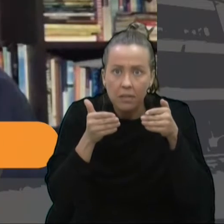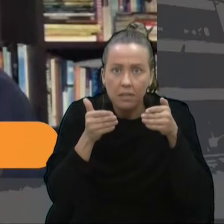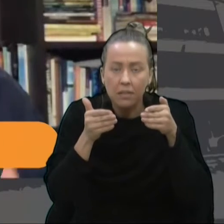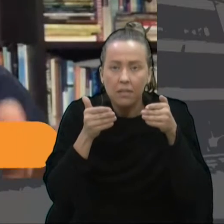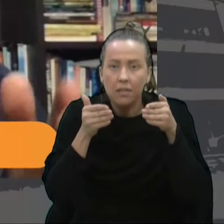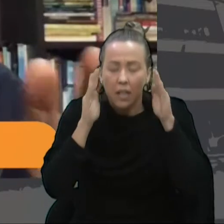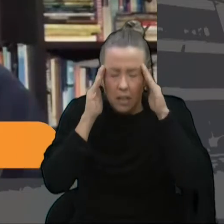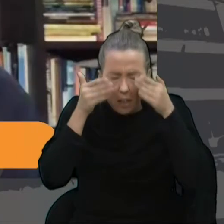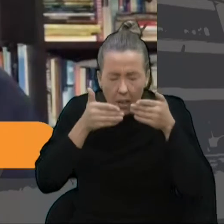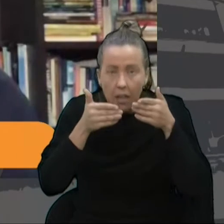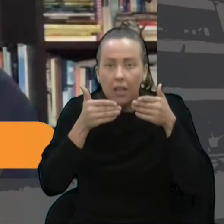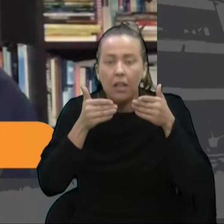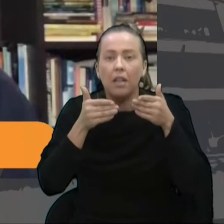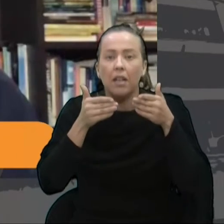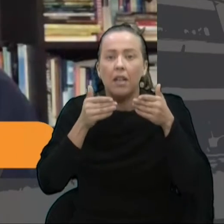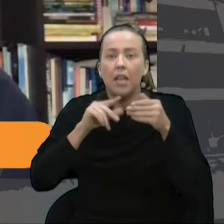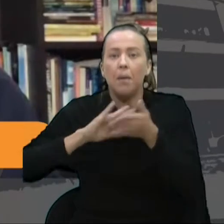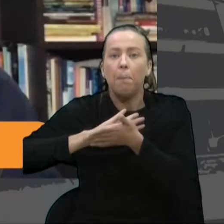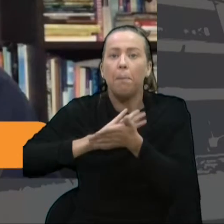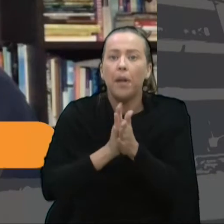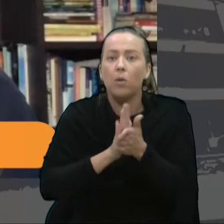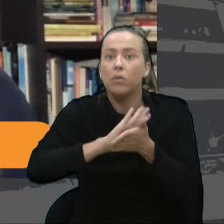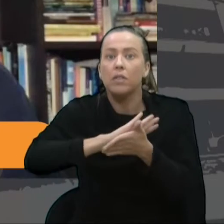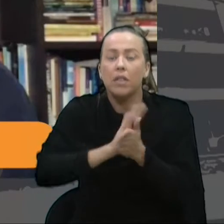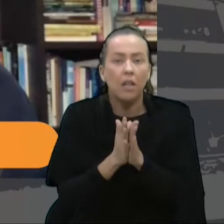e preconceituosas, né?